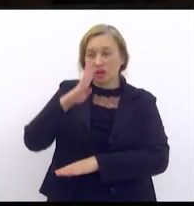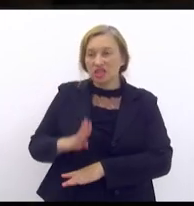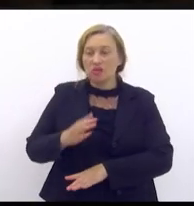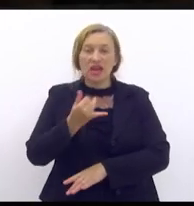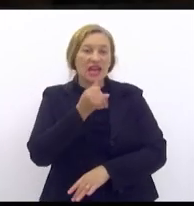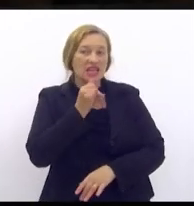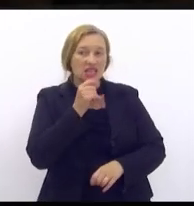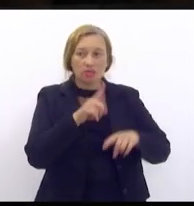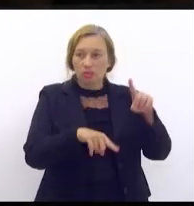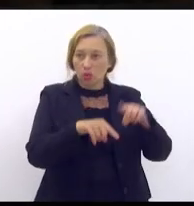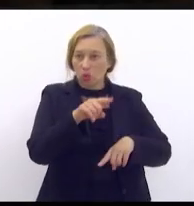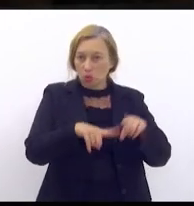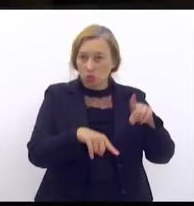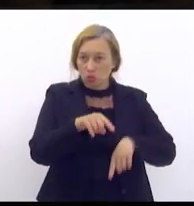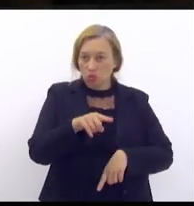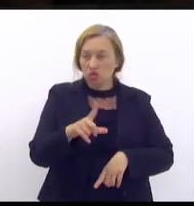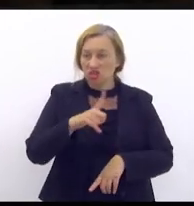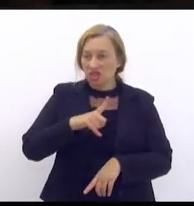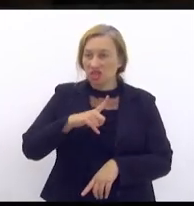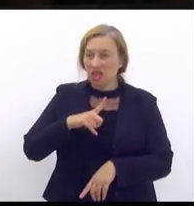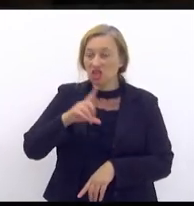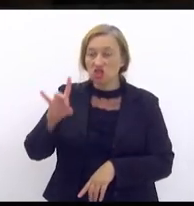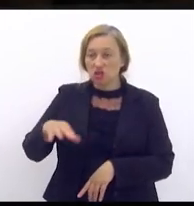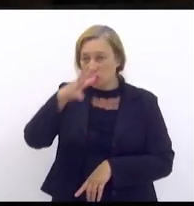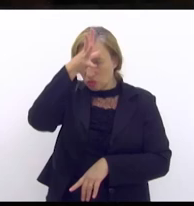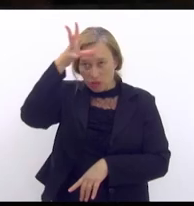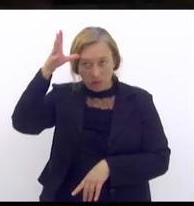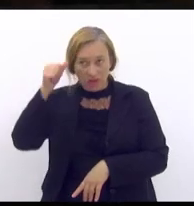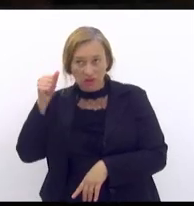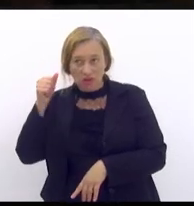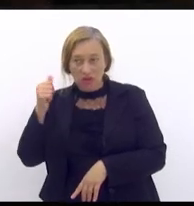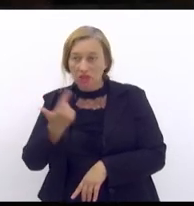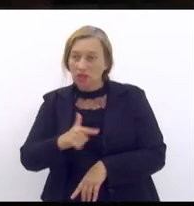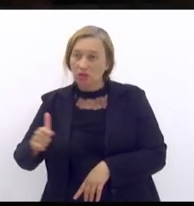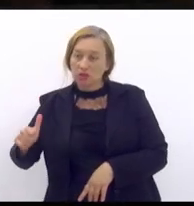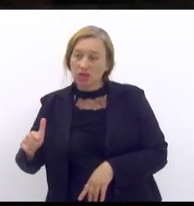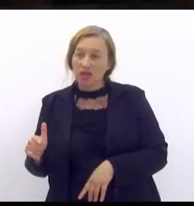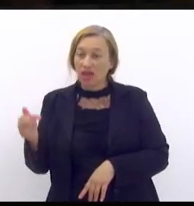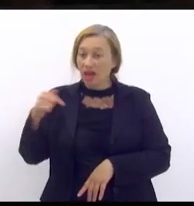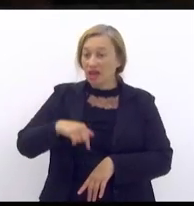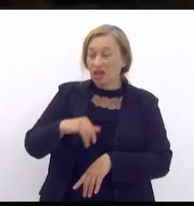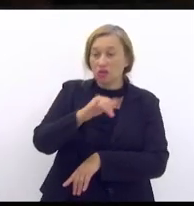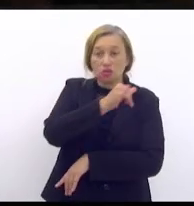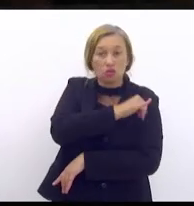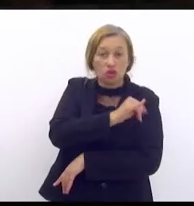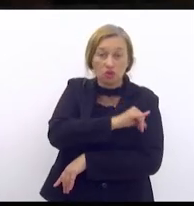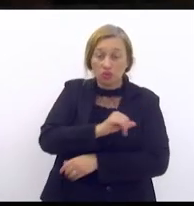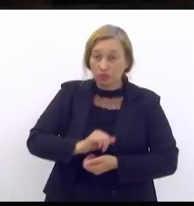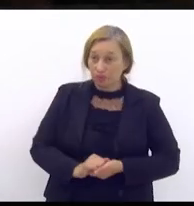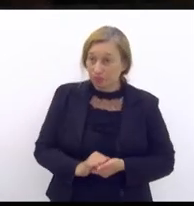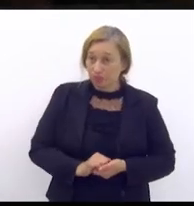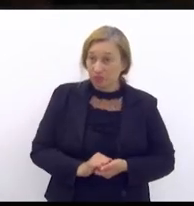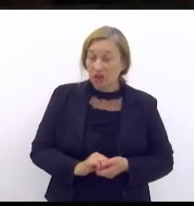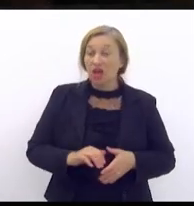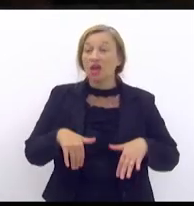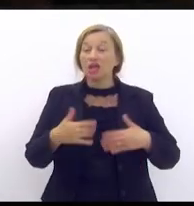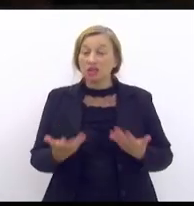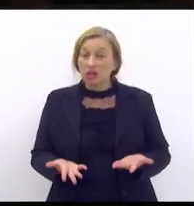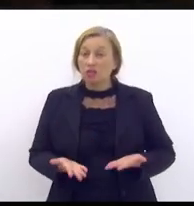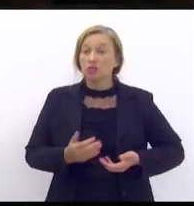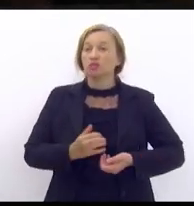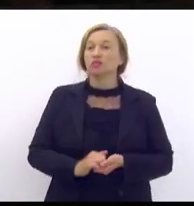exemplo, que são fartos no Amazonas, não são fartos no estado do Rio de Janeiro. Né? Guardando,